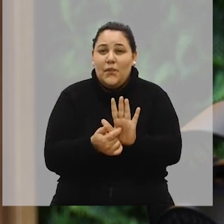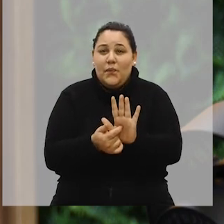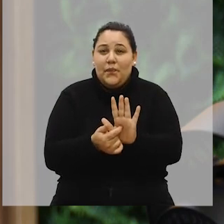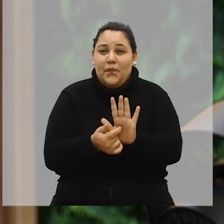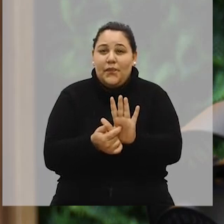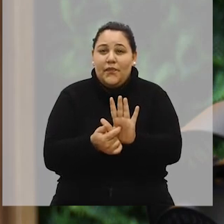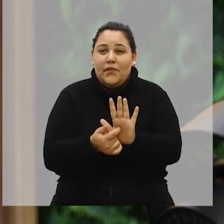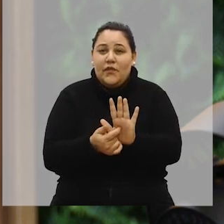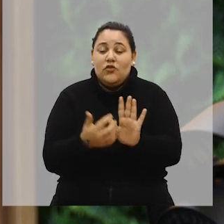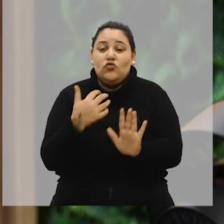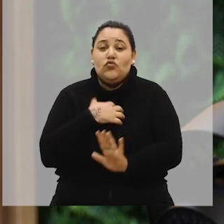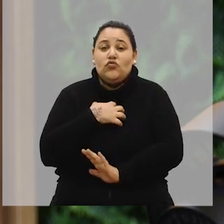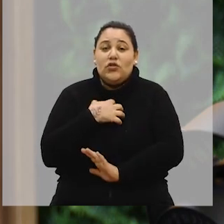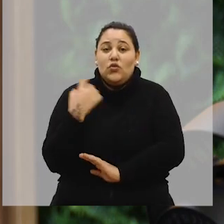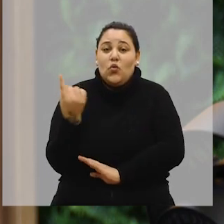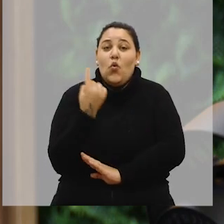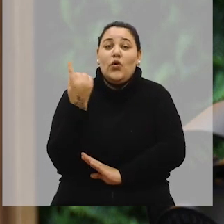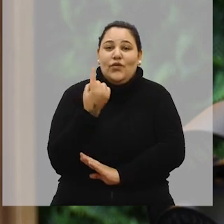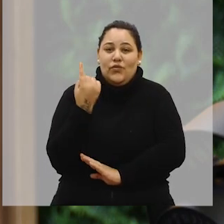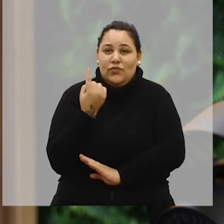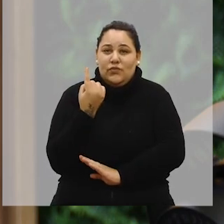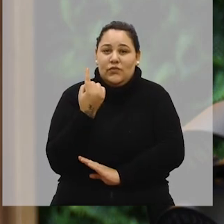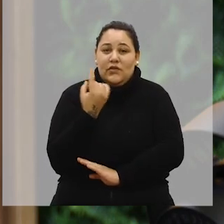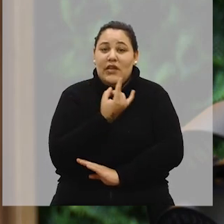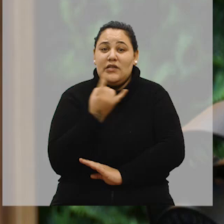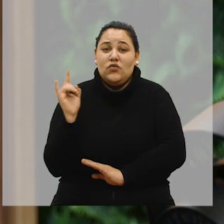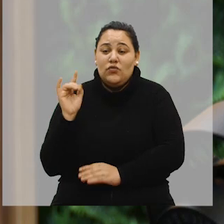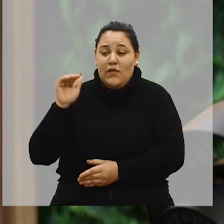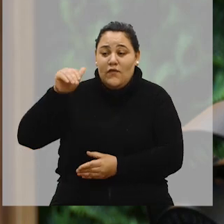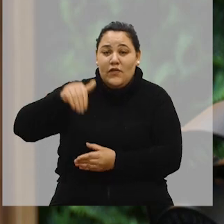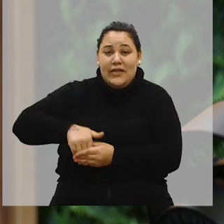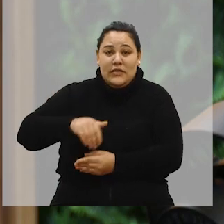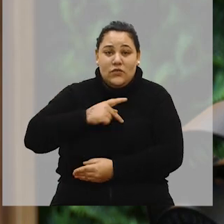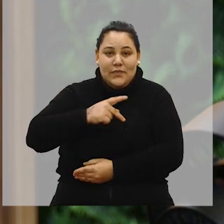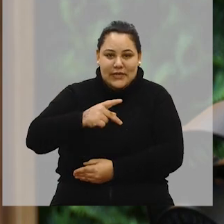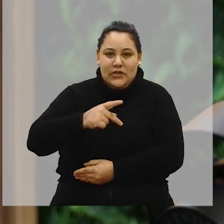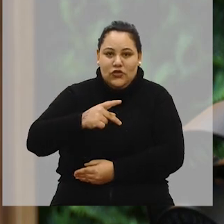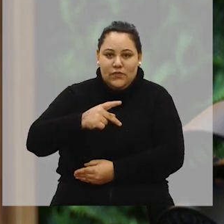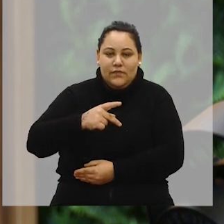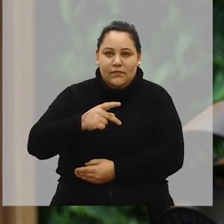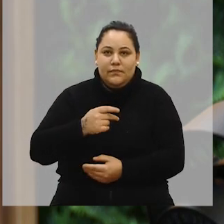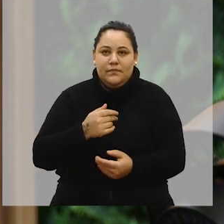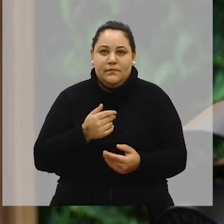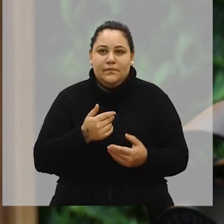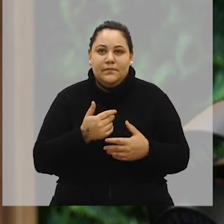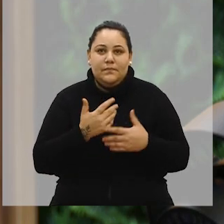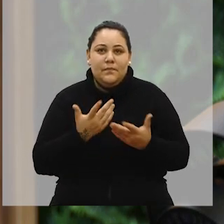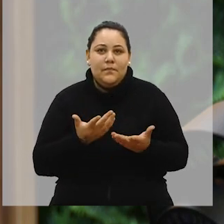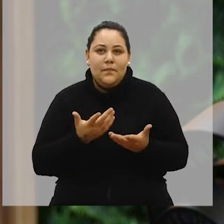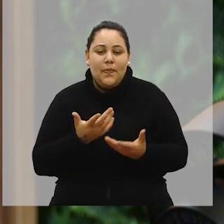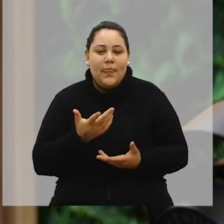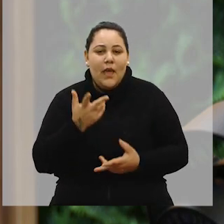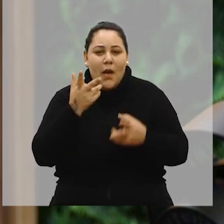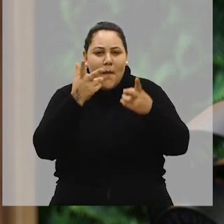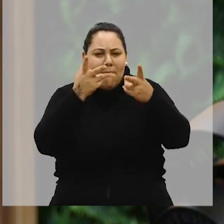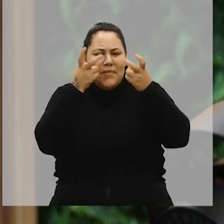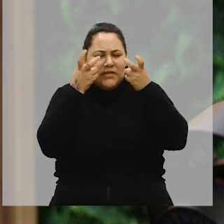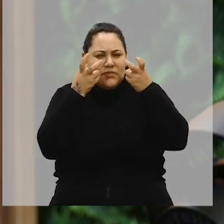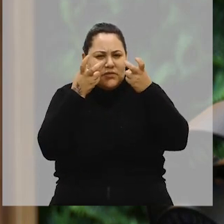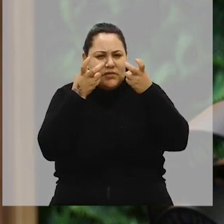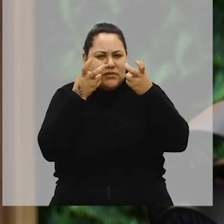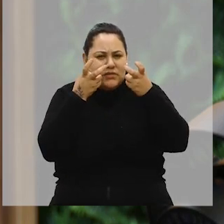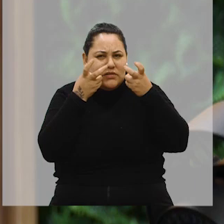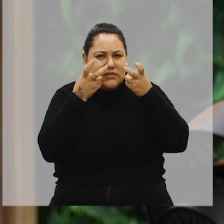ímpar, foi durante as últimas eleições presidenciais. Então, eu percebi ali